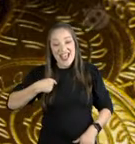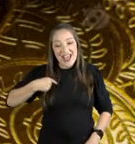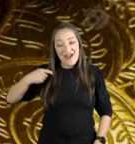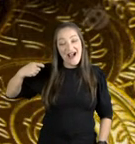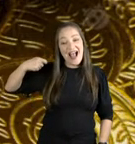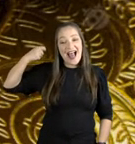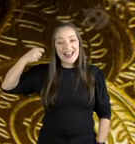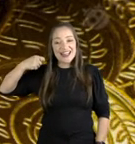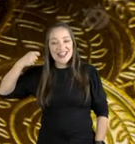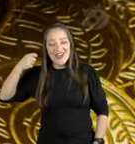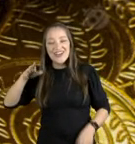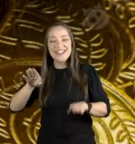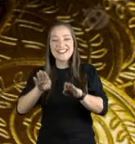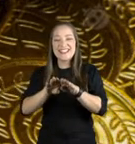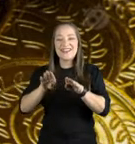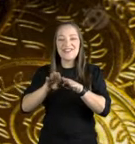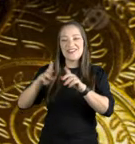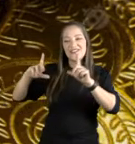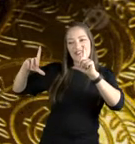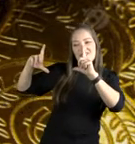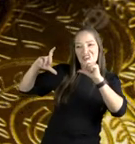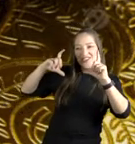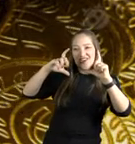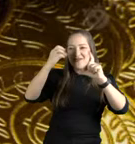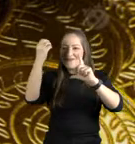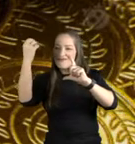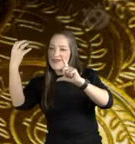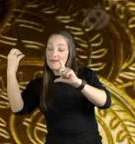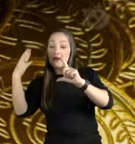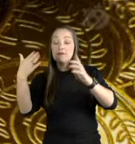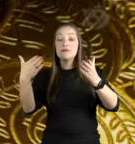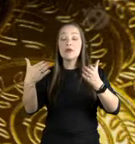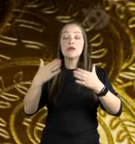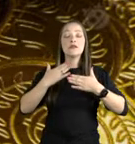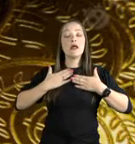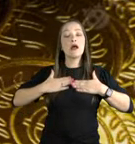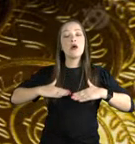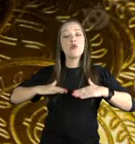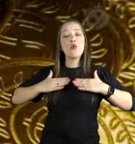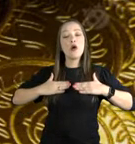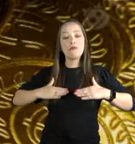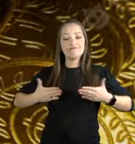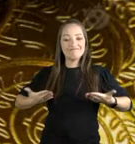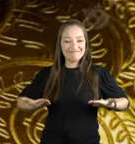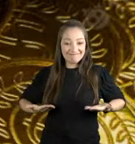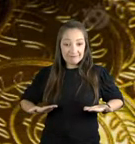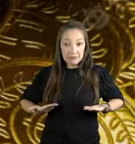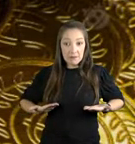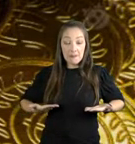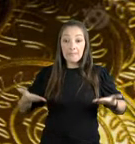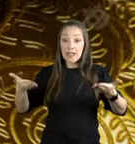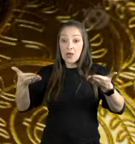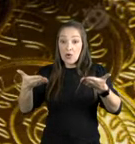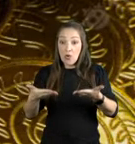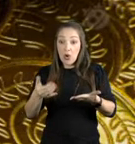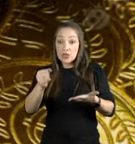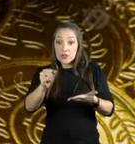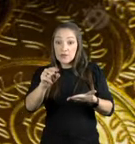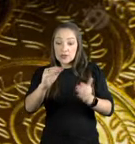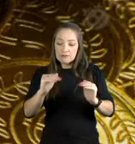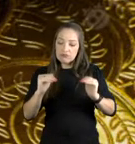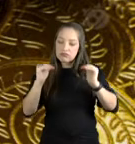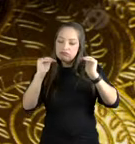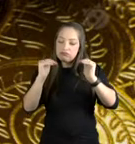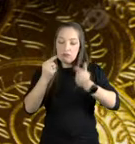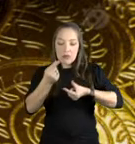uma tranquilidade. Por quê? Hoje, se você não chegar em um patamar financeiro, ou se você